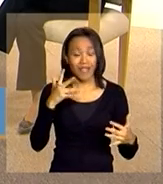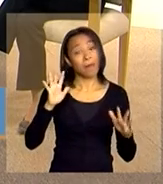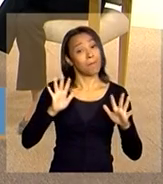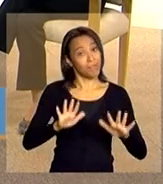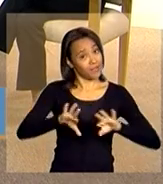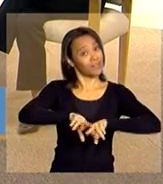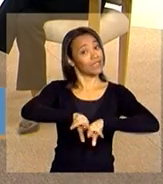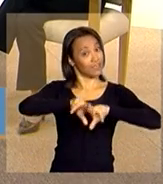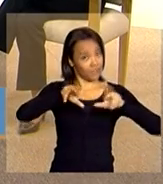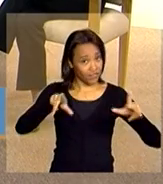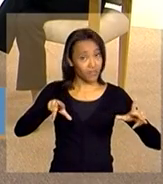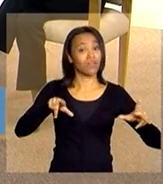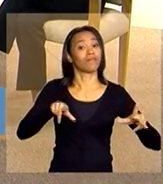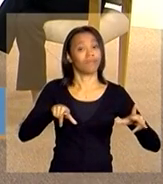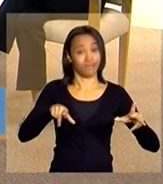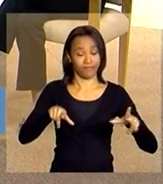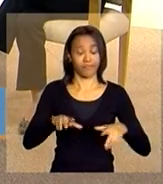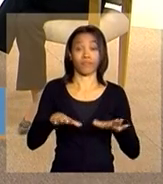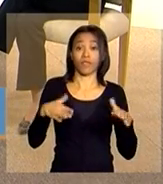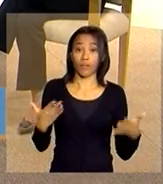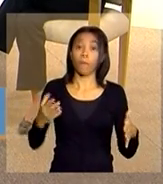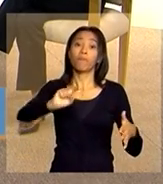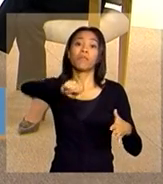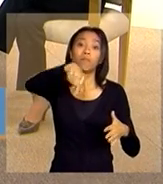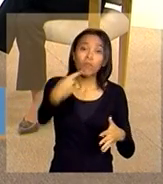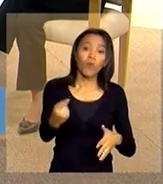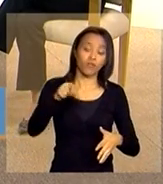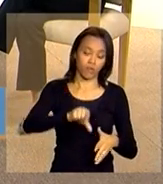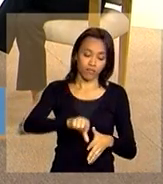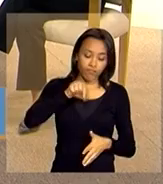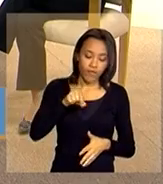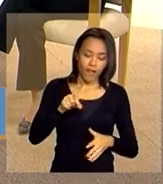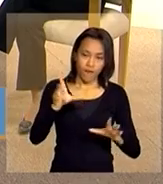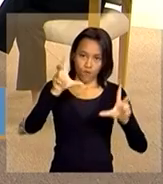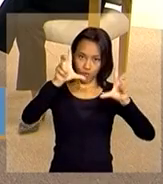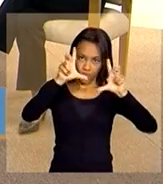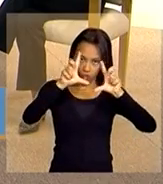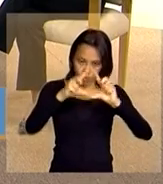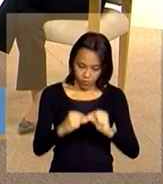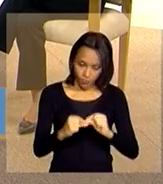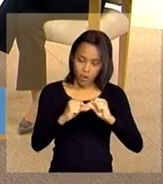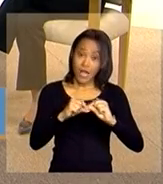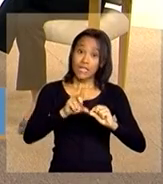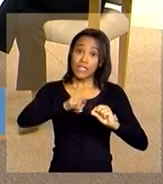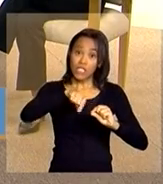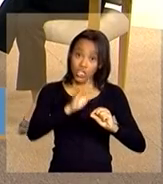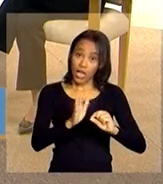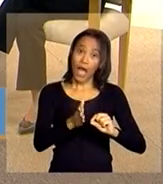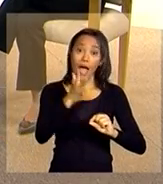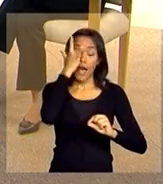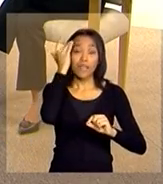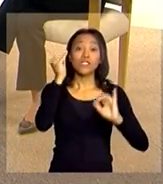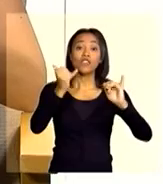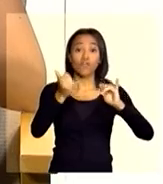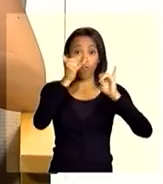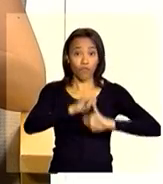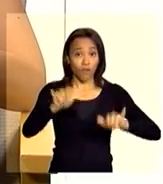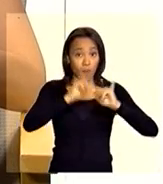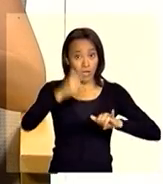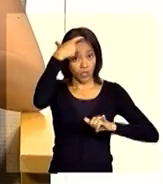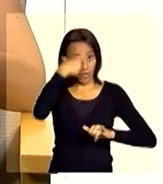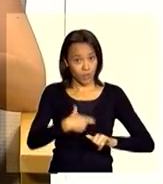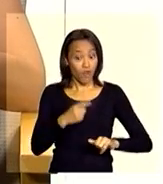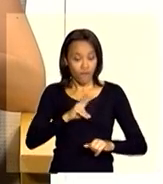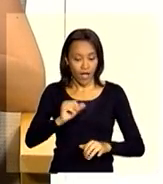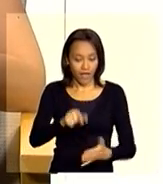existe essa peculiaridade então após selecionar vai Fechar essa janela os dados de quem você está pesquisando vão aparecer no